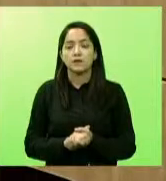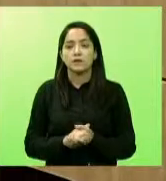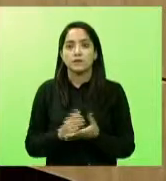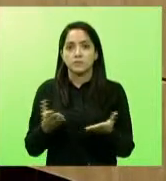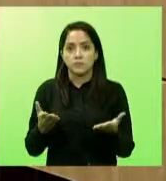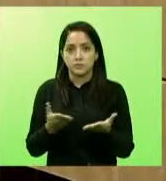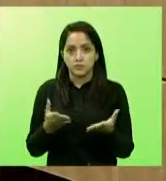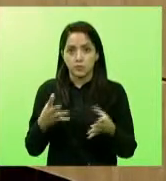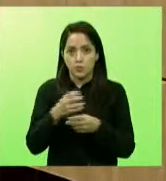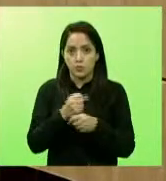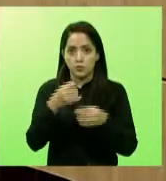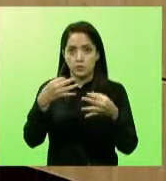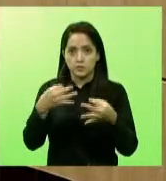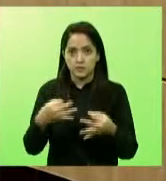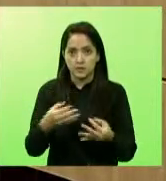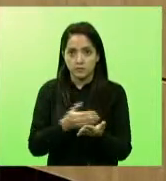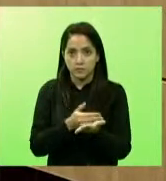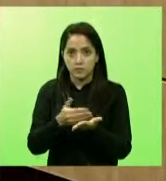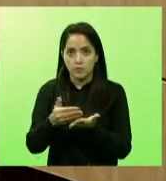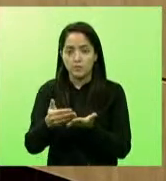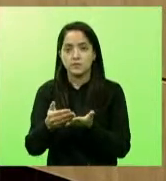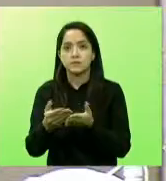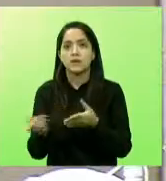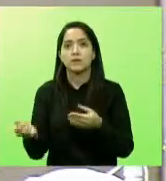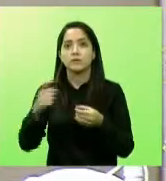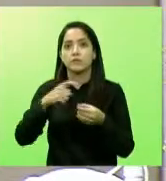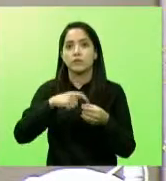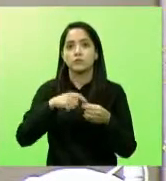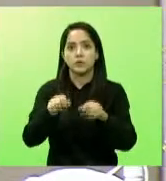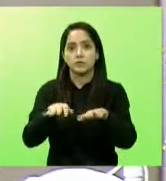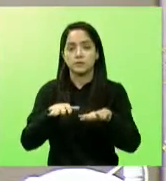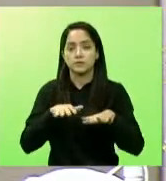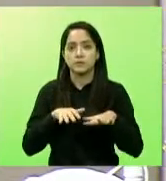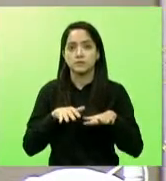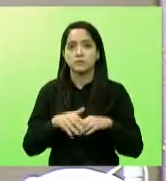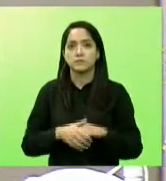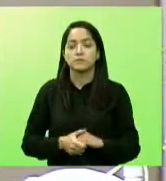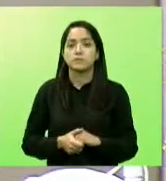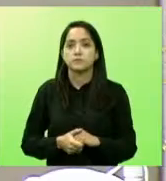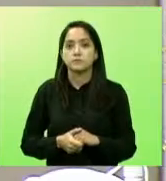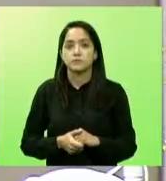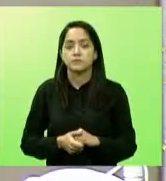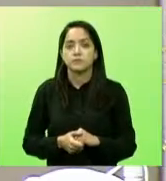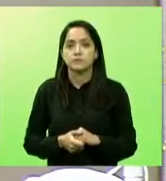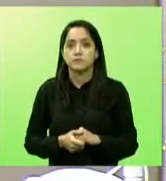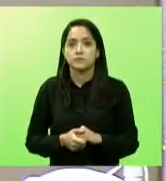Muito bem, com o quórum completo, então, reinsetamos os trabalhos, reiniciamos a sessão,